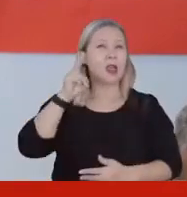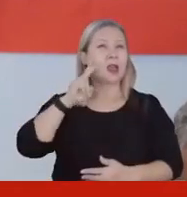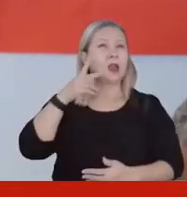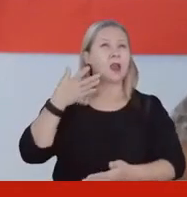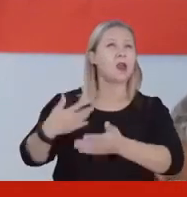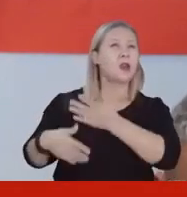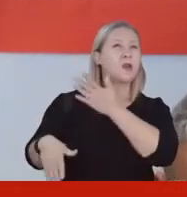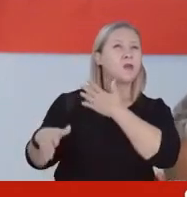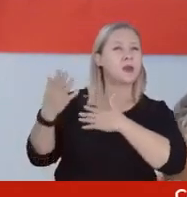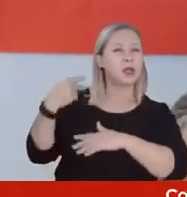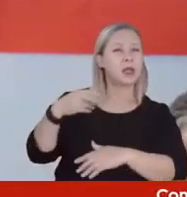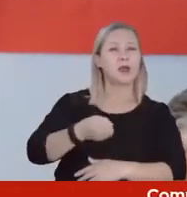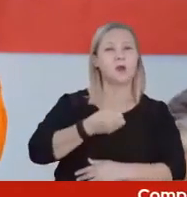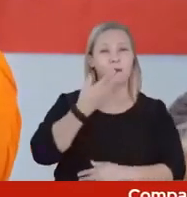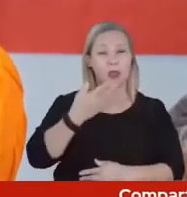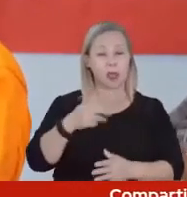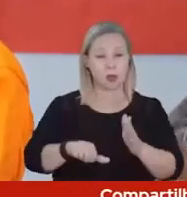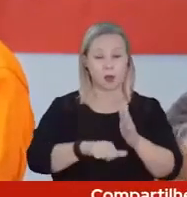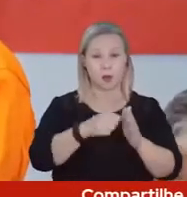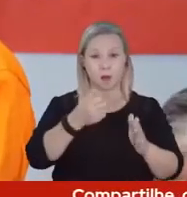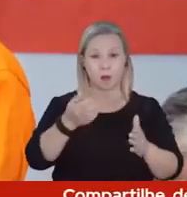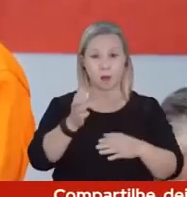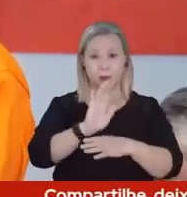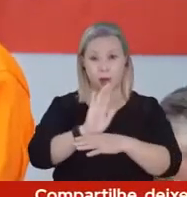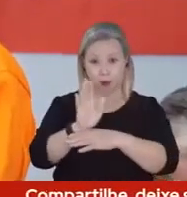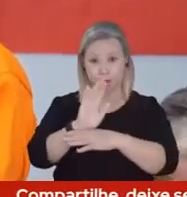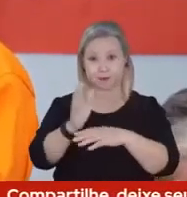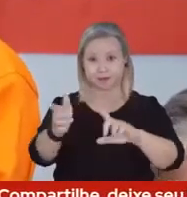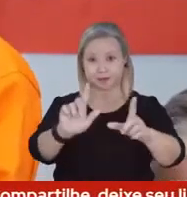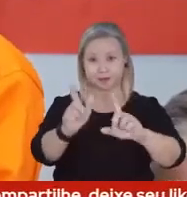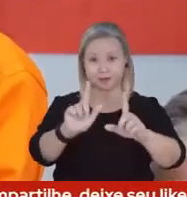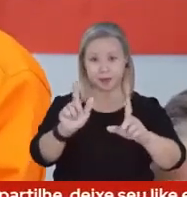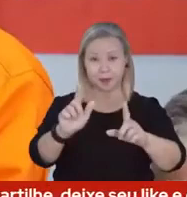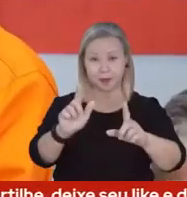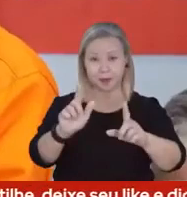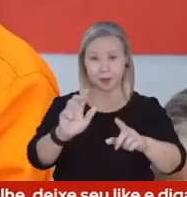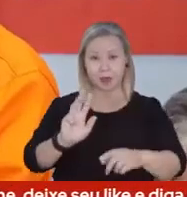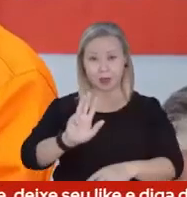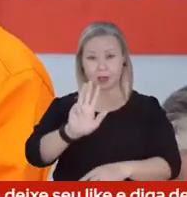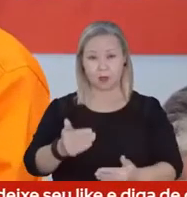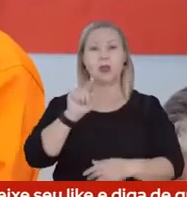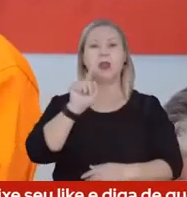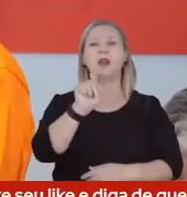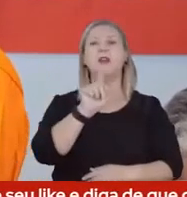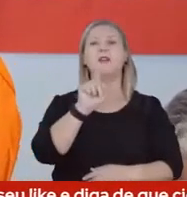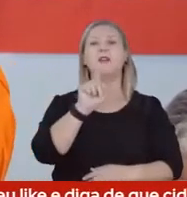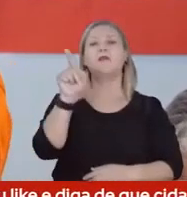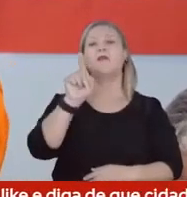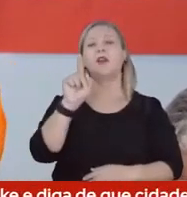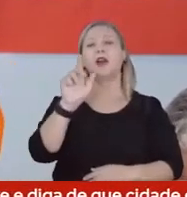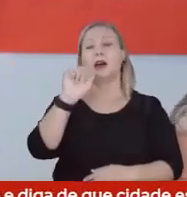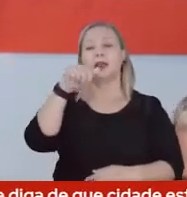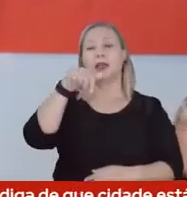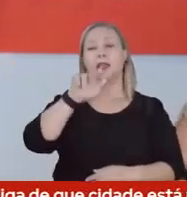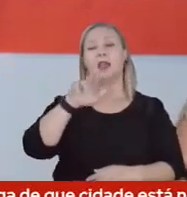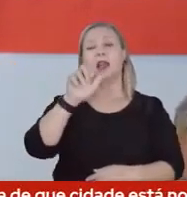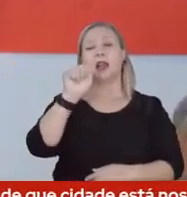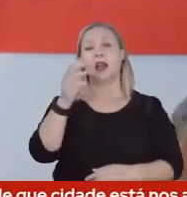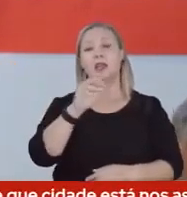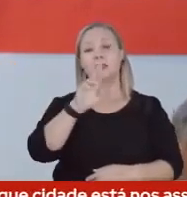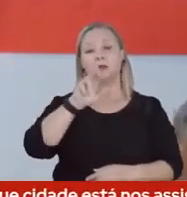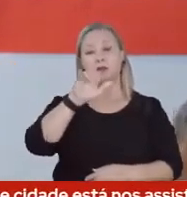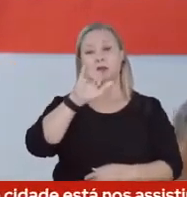Lula, em 2002, ele foi na frente do estaleiro em Angra dos Reis. E Lula afirmou que ele